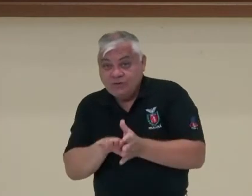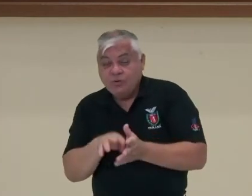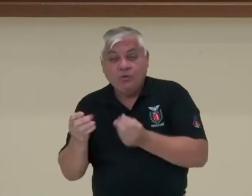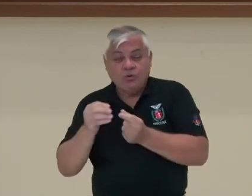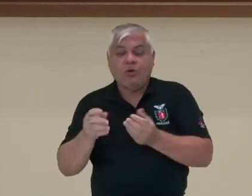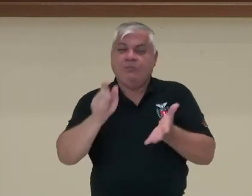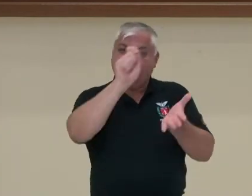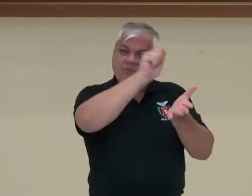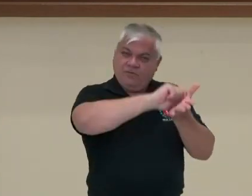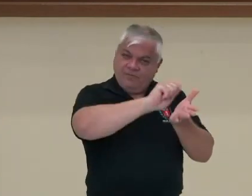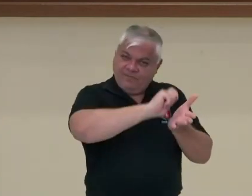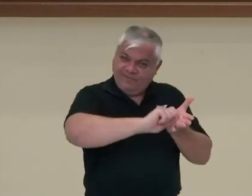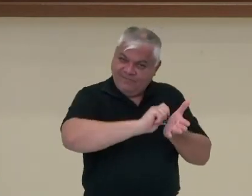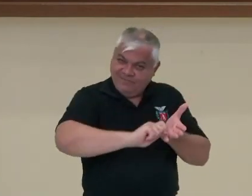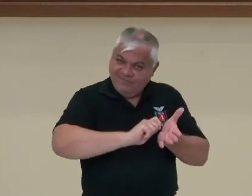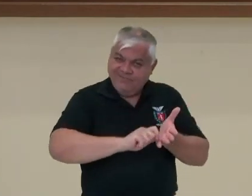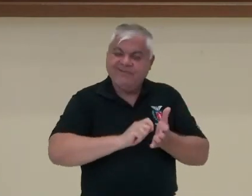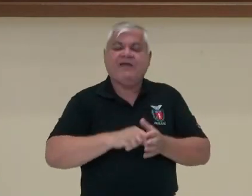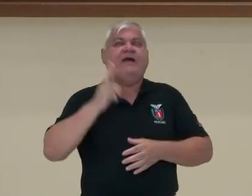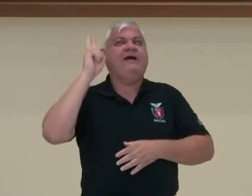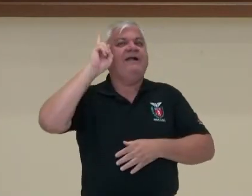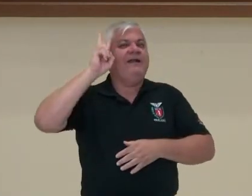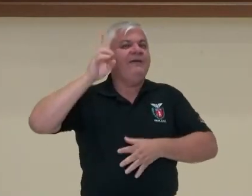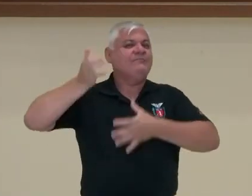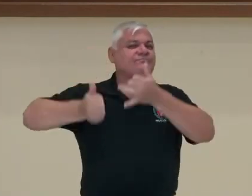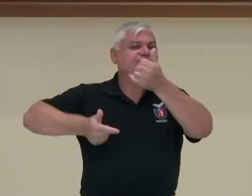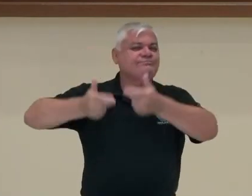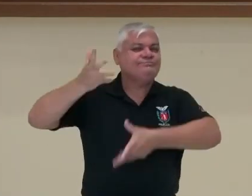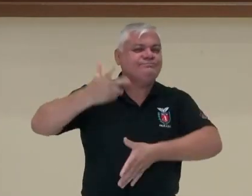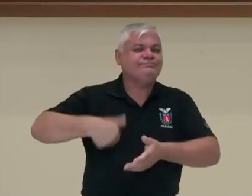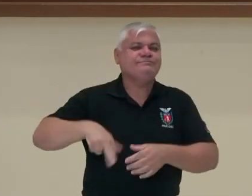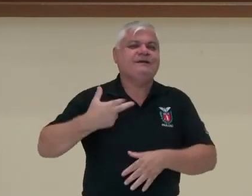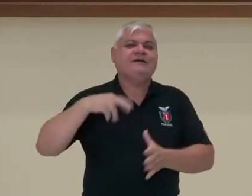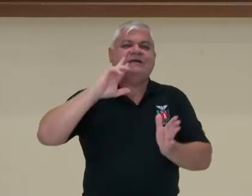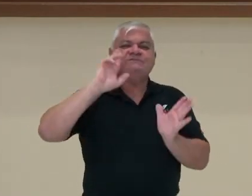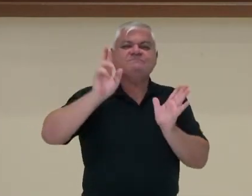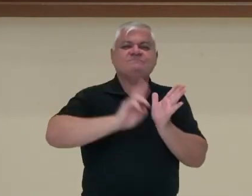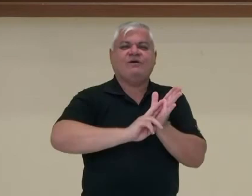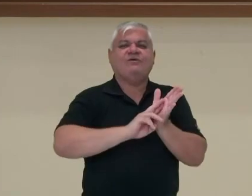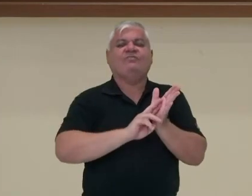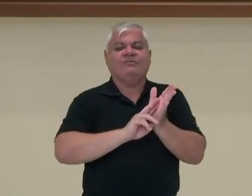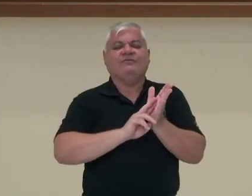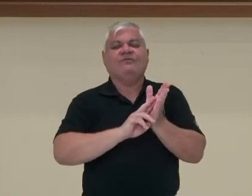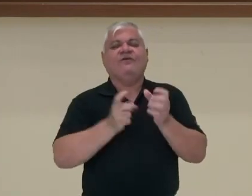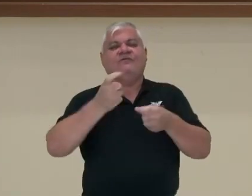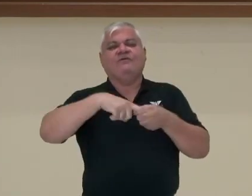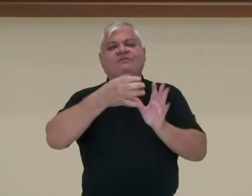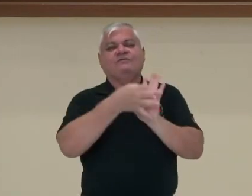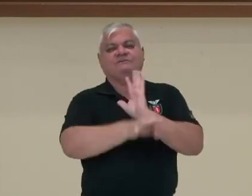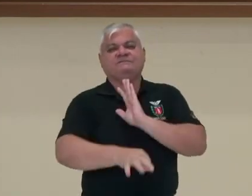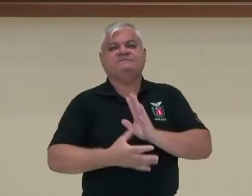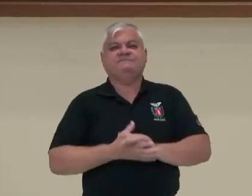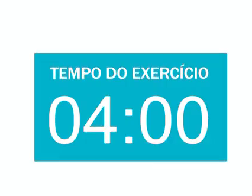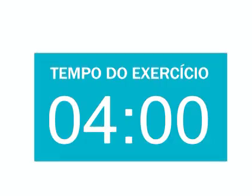questão no caderno de vocês, vão lembrar do que nós falamos, vão responder e nós voltamos com a correção.